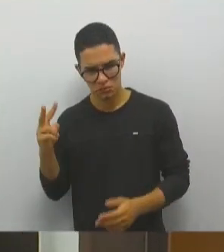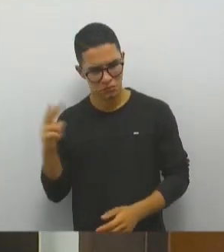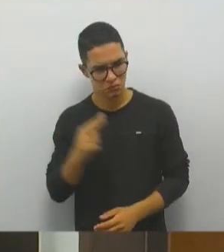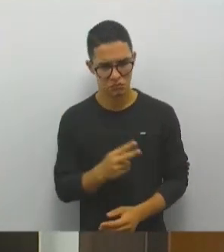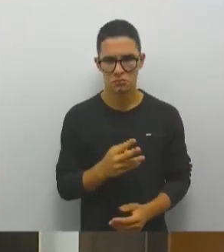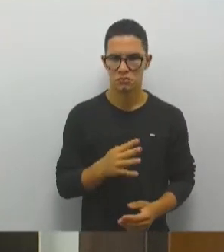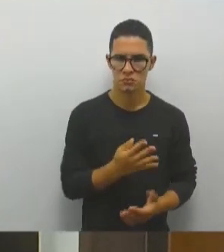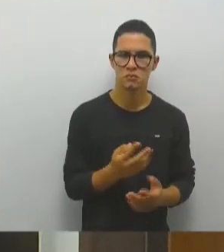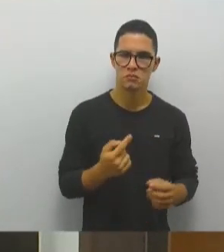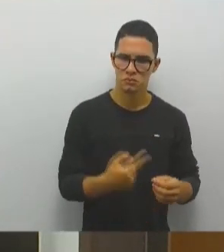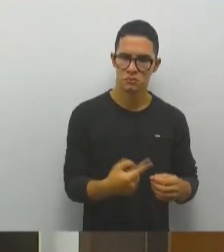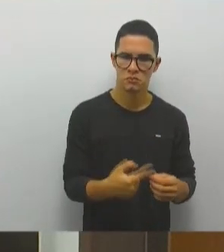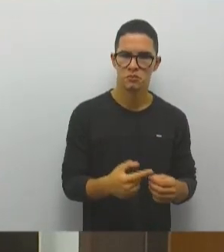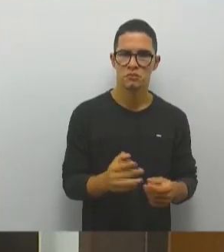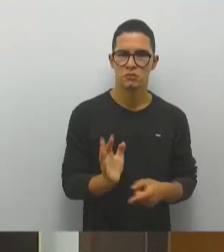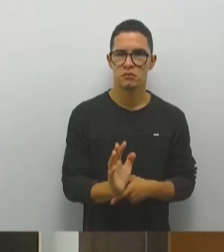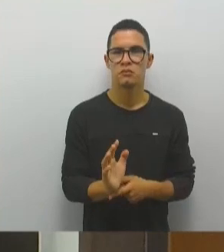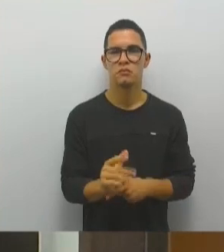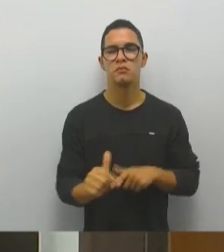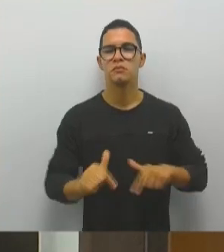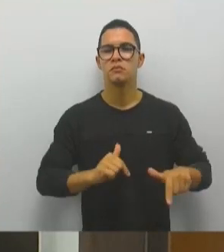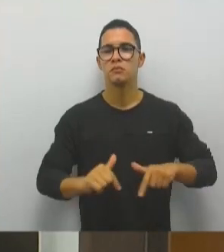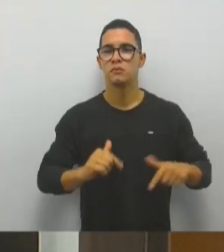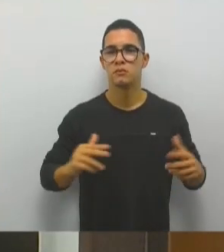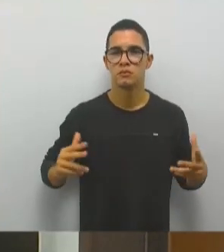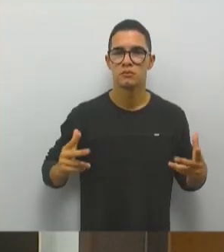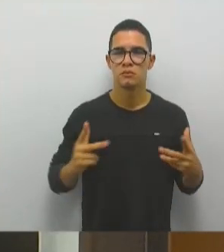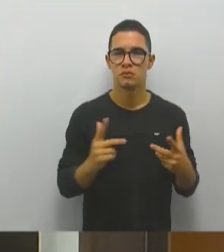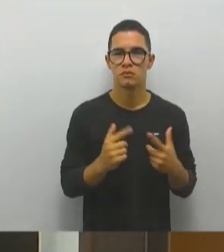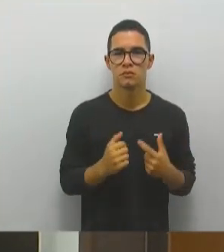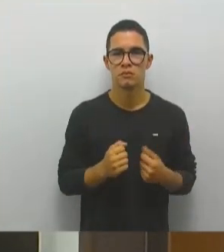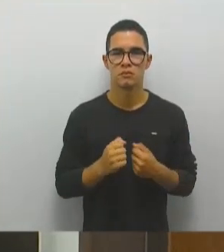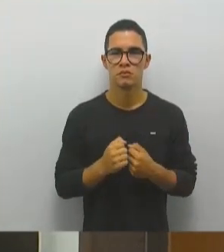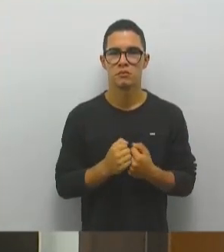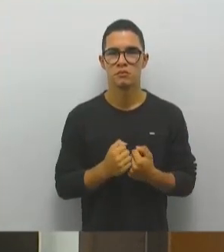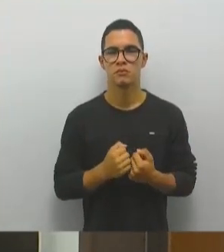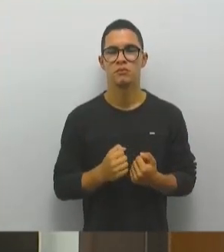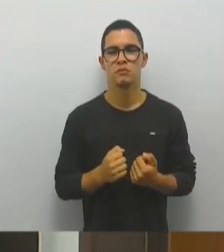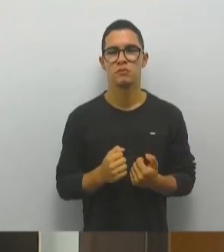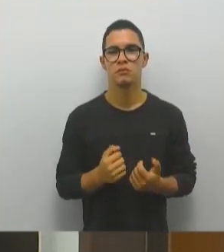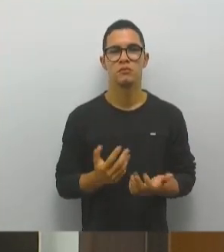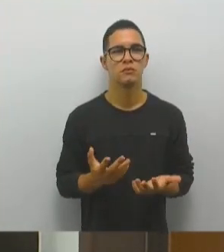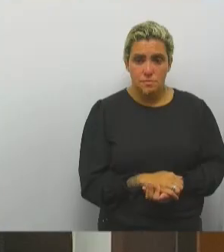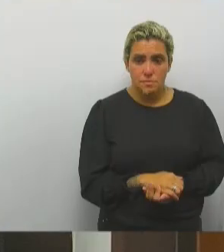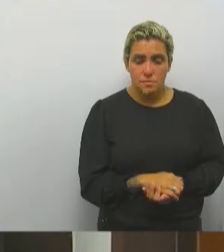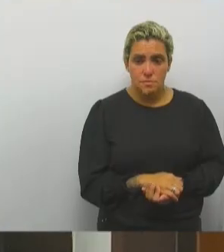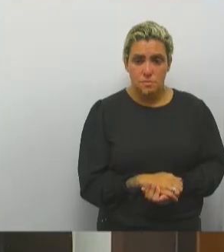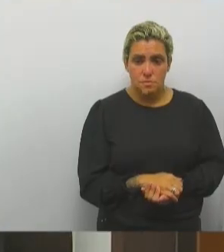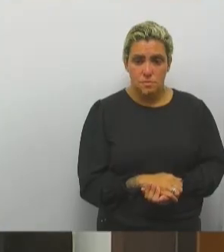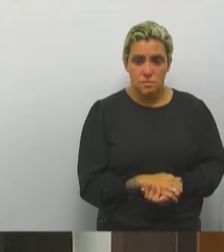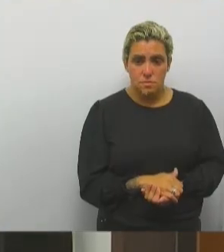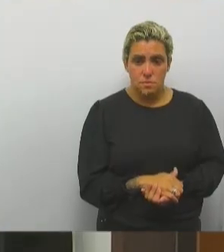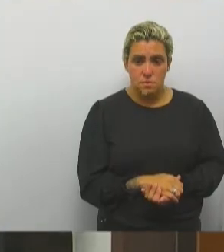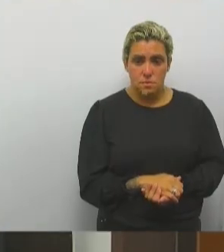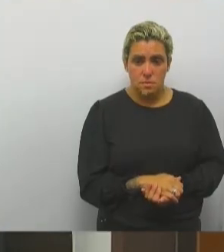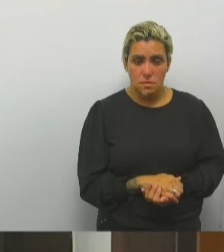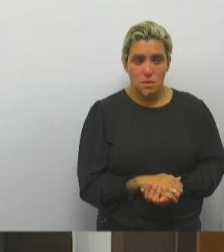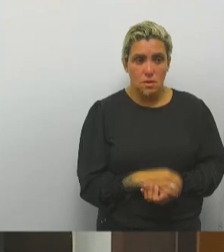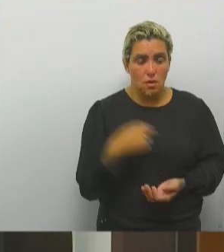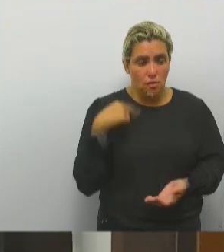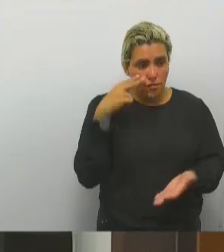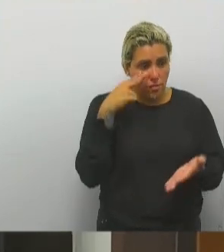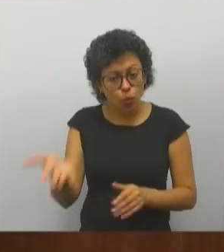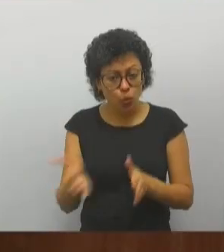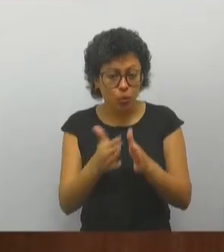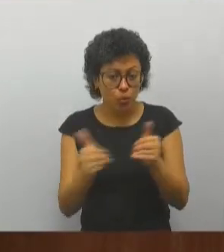daquela localidade pelo trabalho que ela faz lá no bairro do Pontal a pedido do vereador Edinho